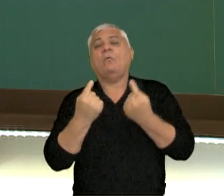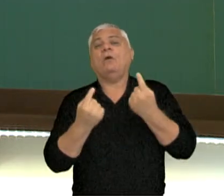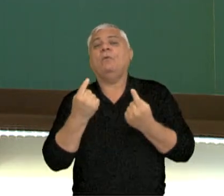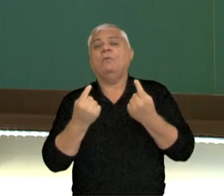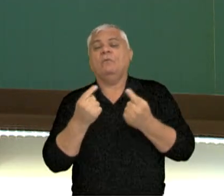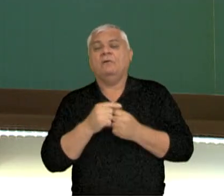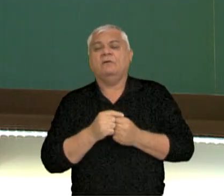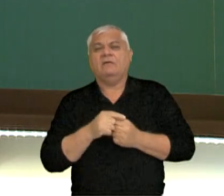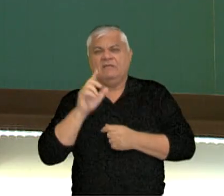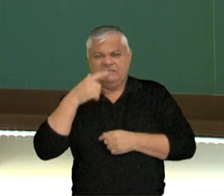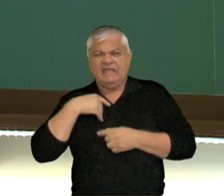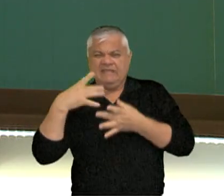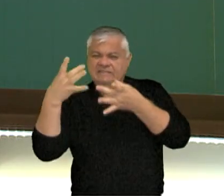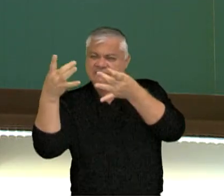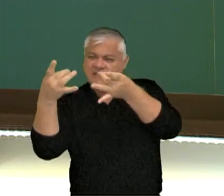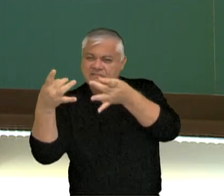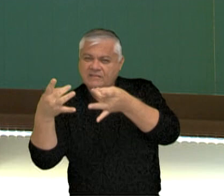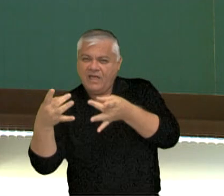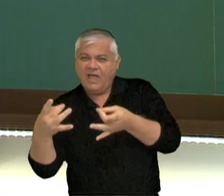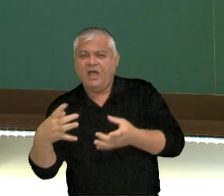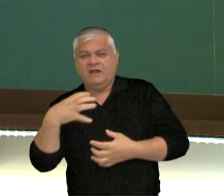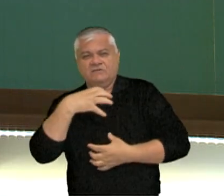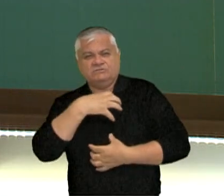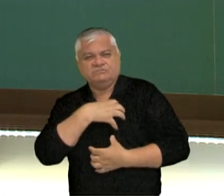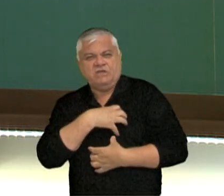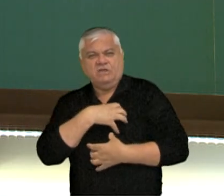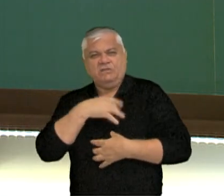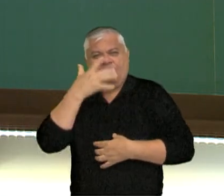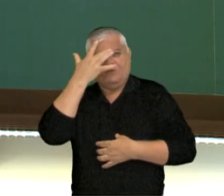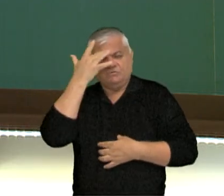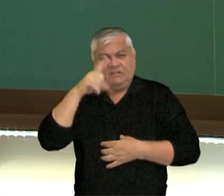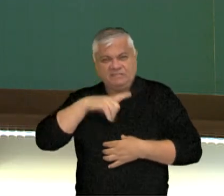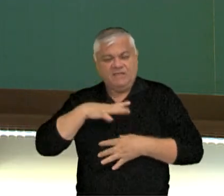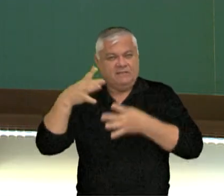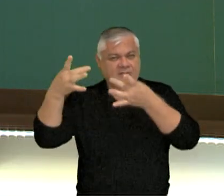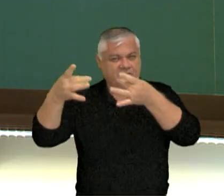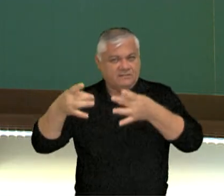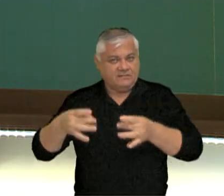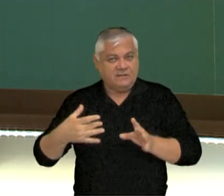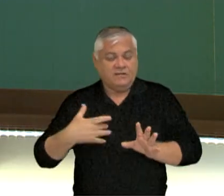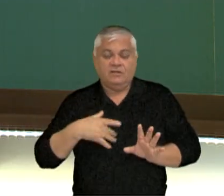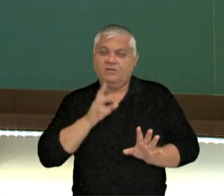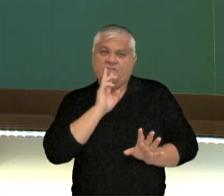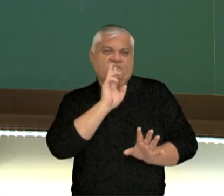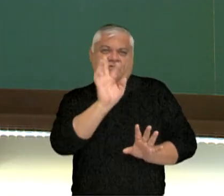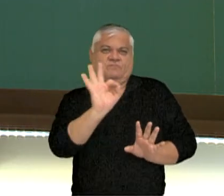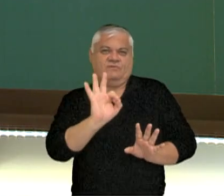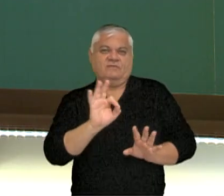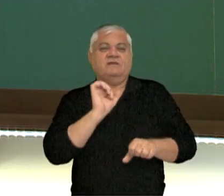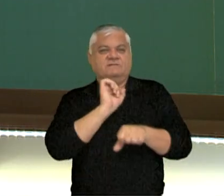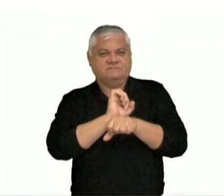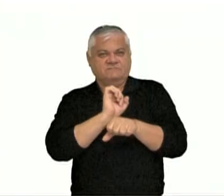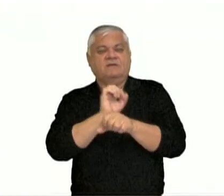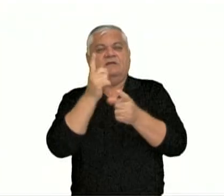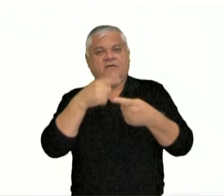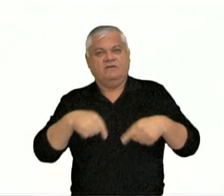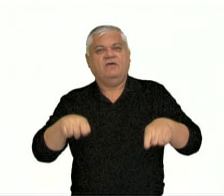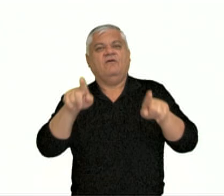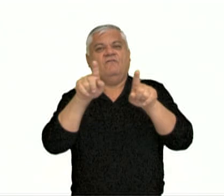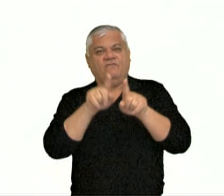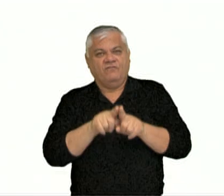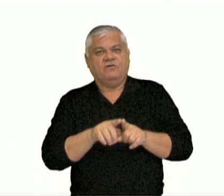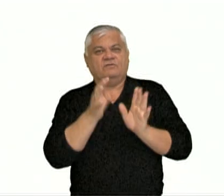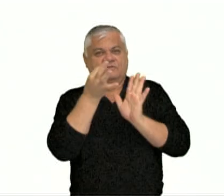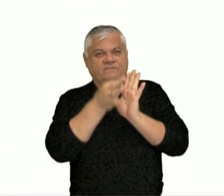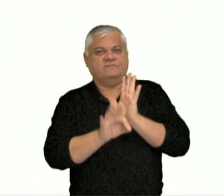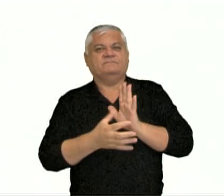da aparência? O que ele faz, né? Então, pensa aí que eu não vou dar spoiler da resposta, que eu volto daqui a pouco